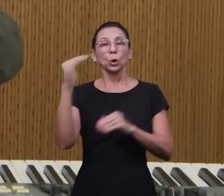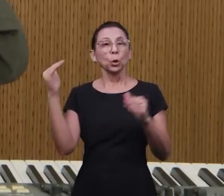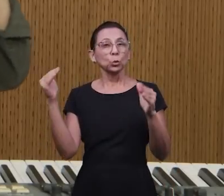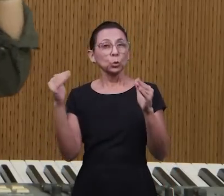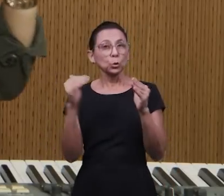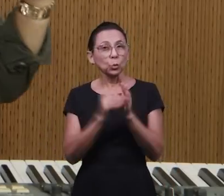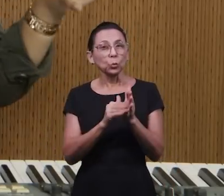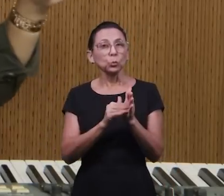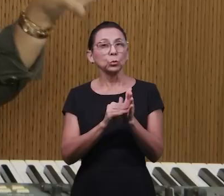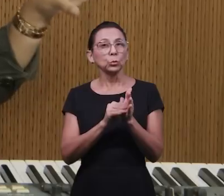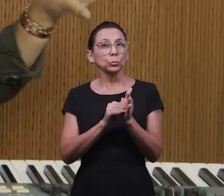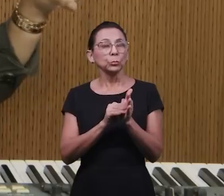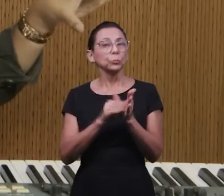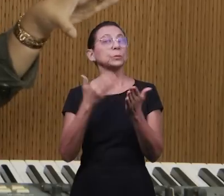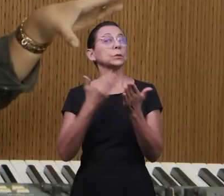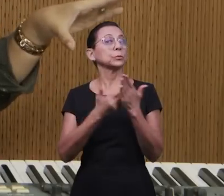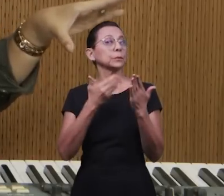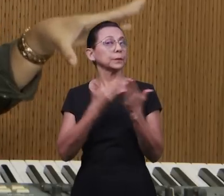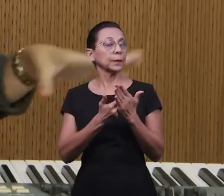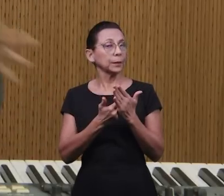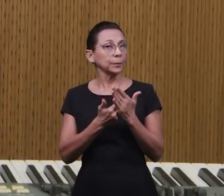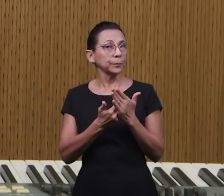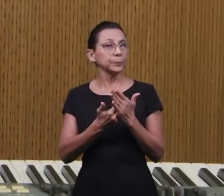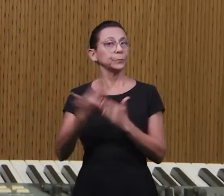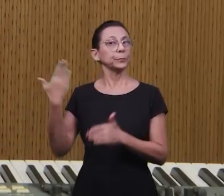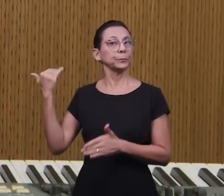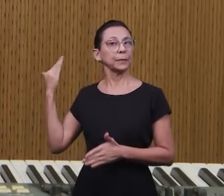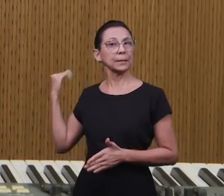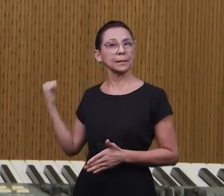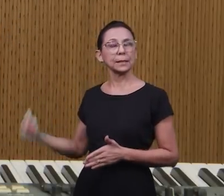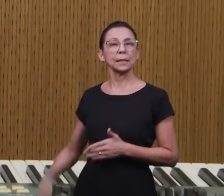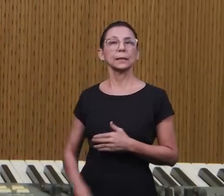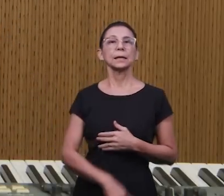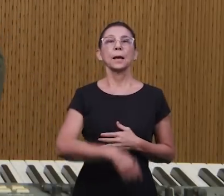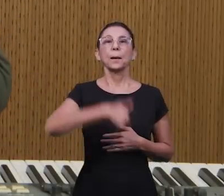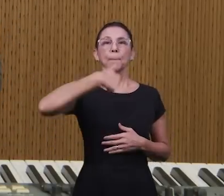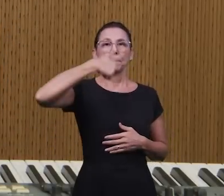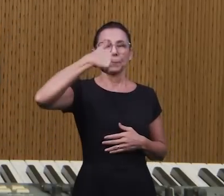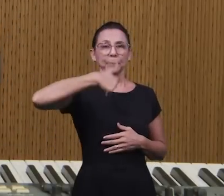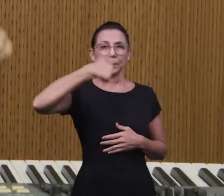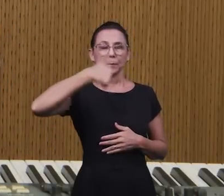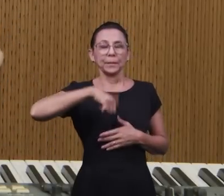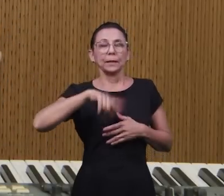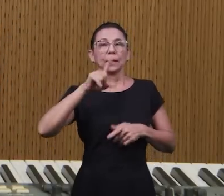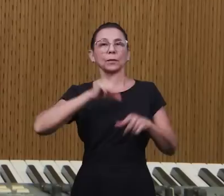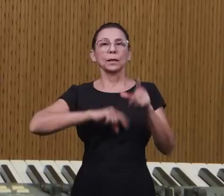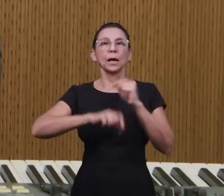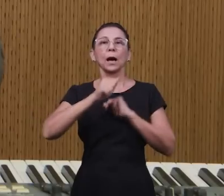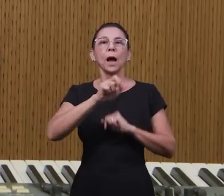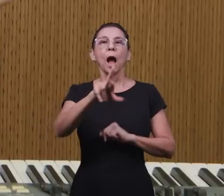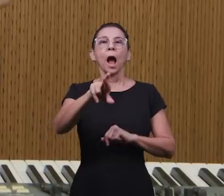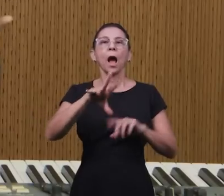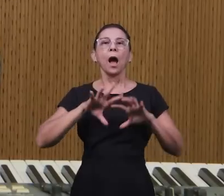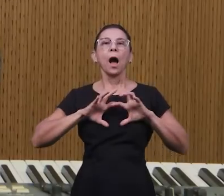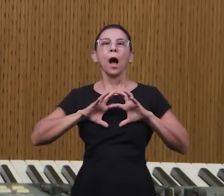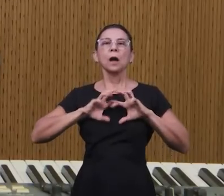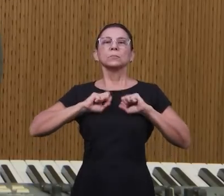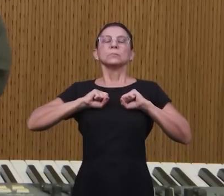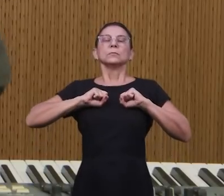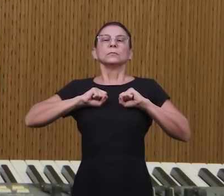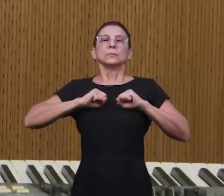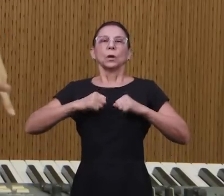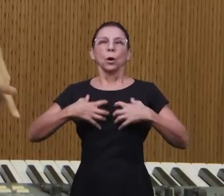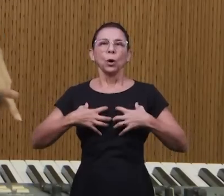questões que nós estudamos na aula anterior e a primeira delas foi sobre respiração. Nós falamos sobre